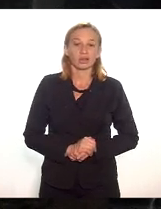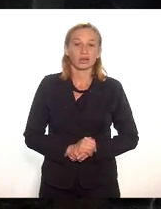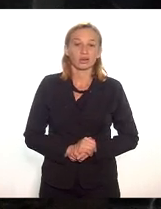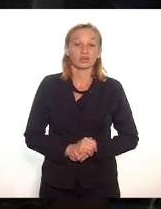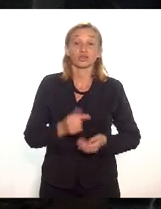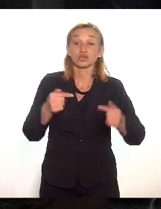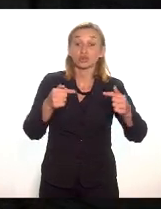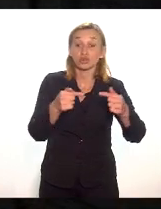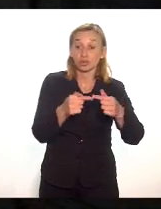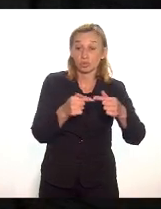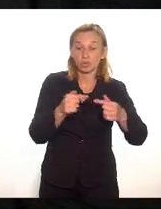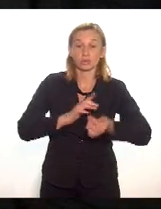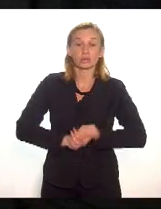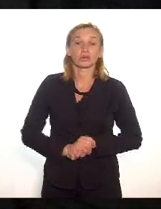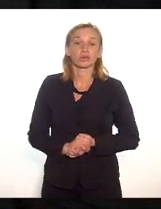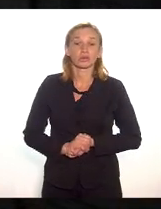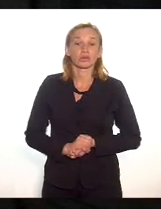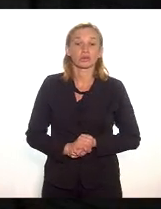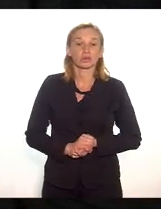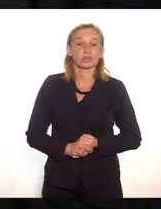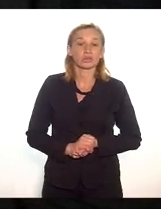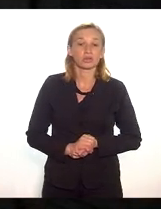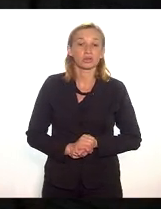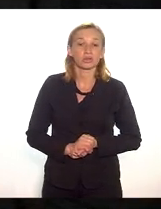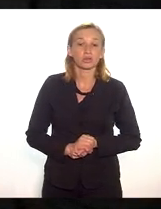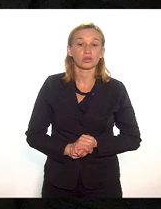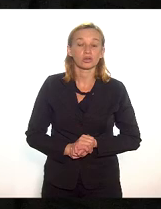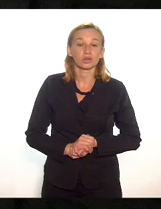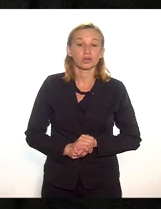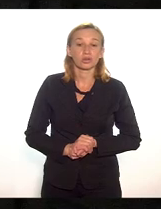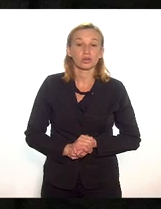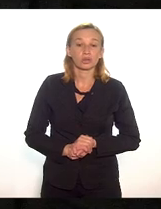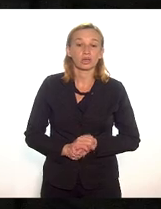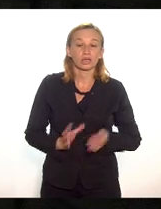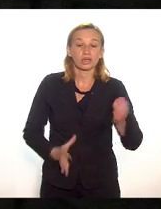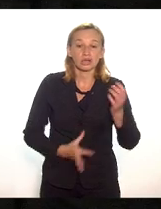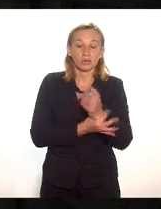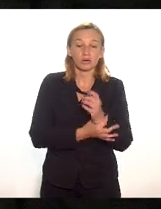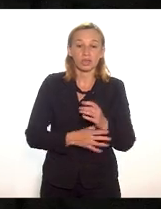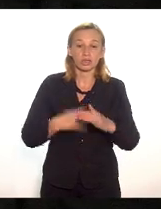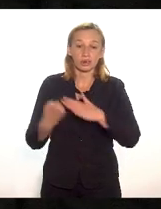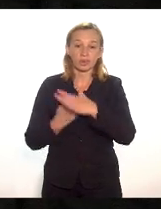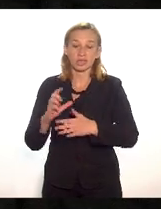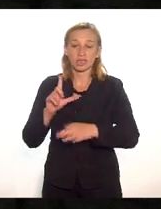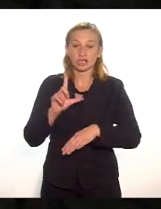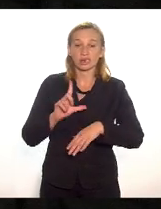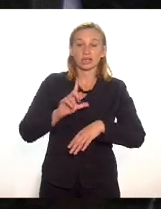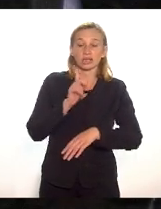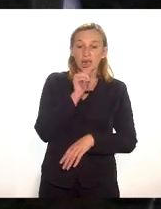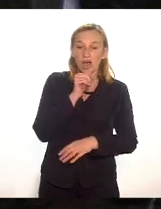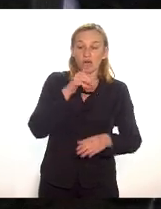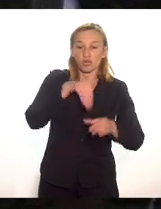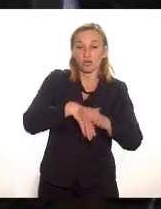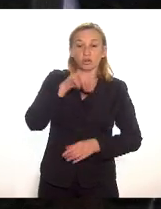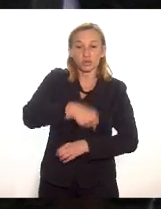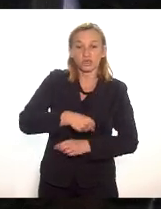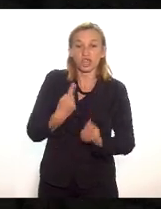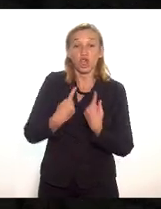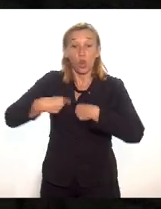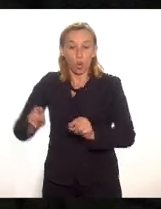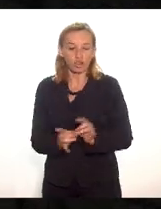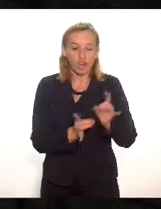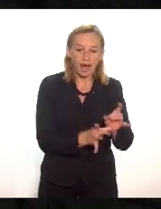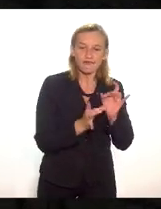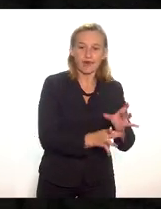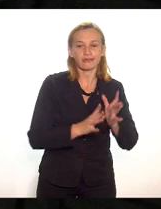de acordo e em proteção aos trabalhadores da SEDAI, eu voto sim. Contra a